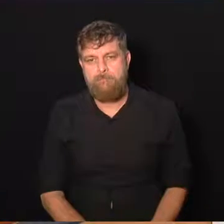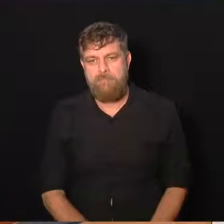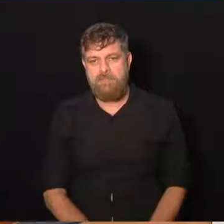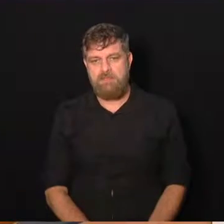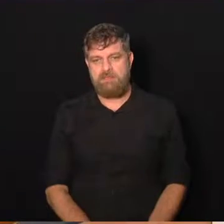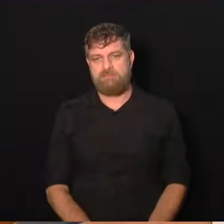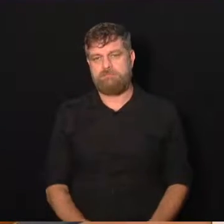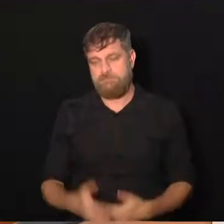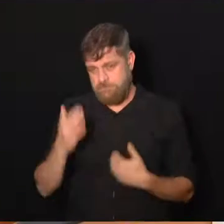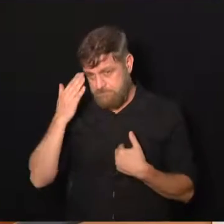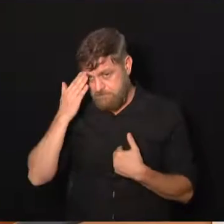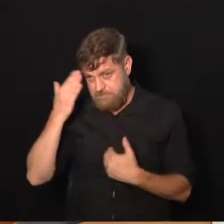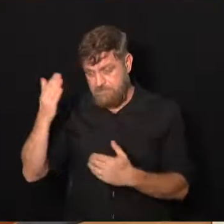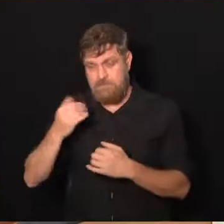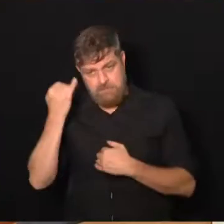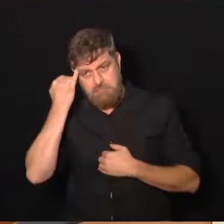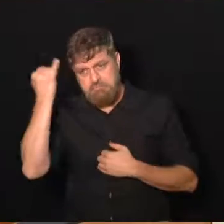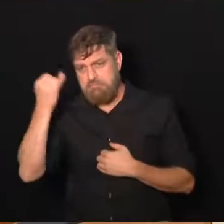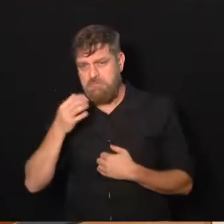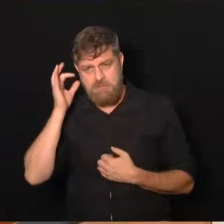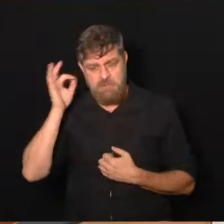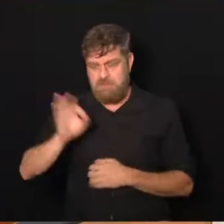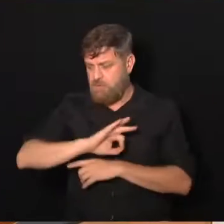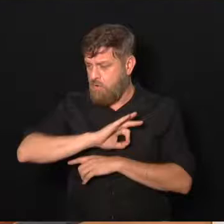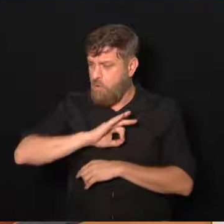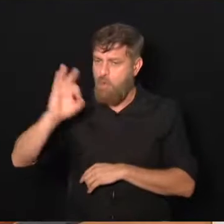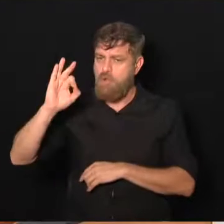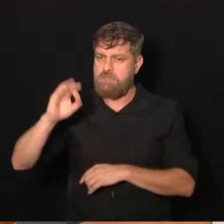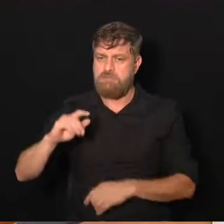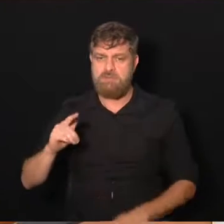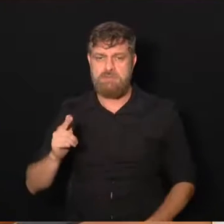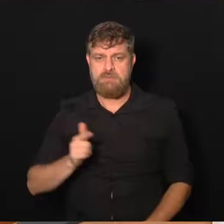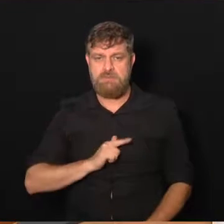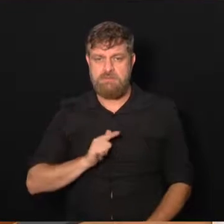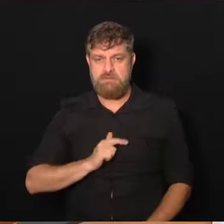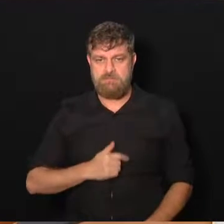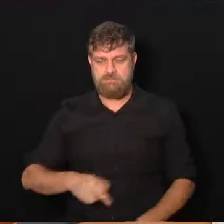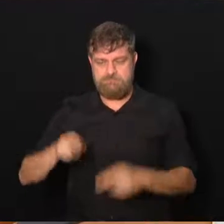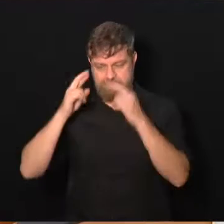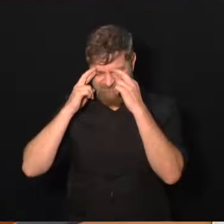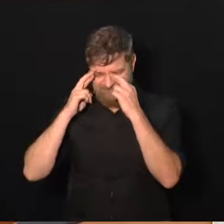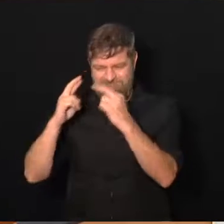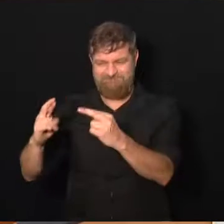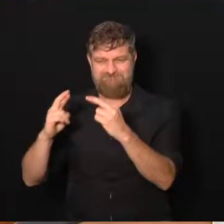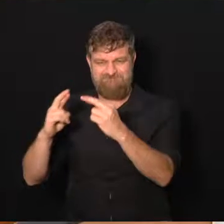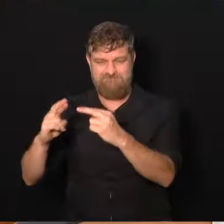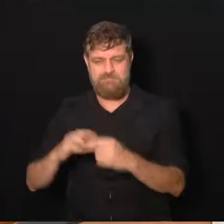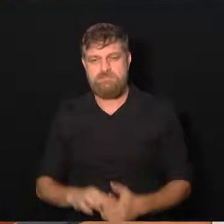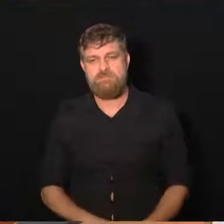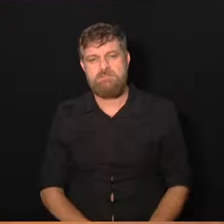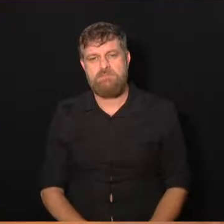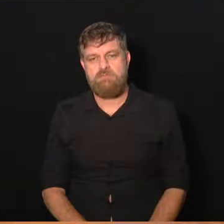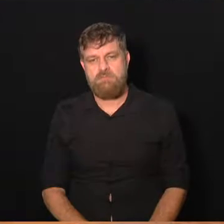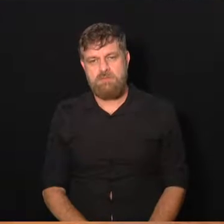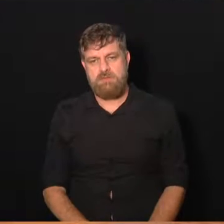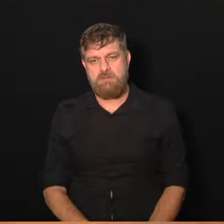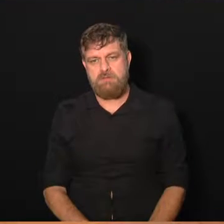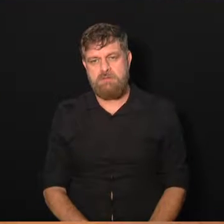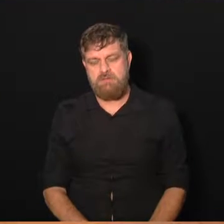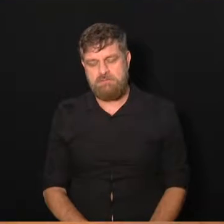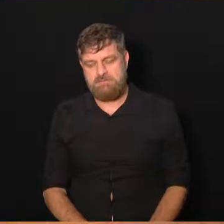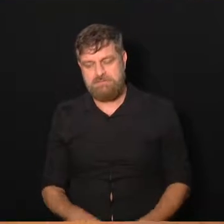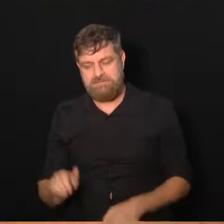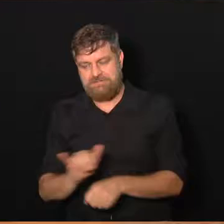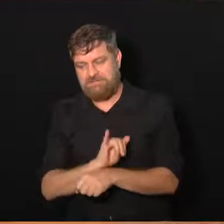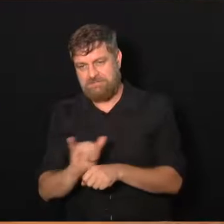que agradeço, excelente ideia, Santoro. Temos aqui que respeitar a sua fala e vamos aí tentar